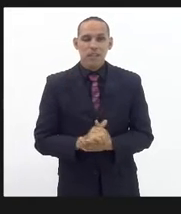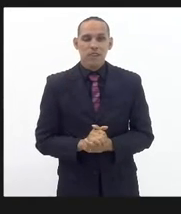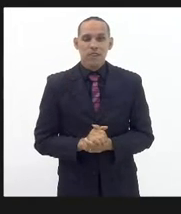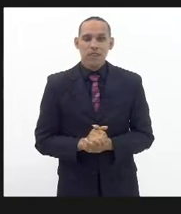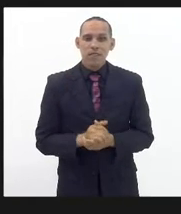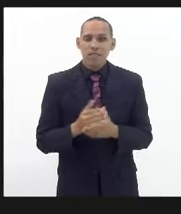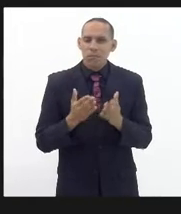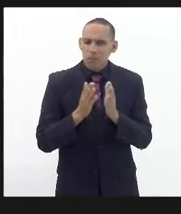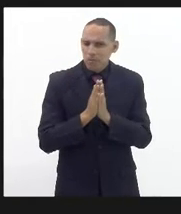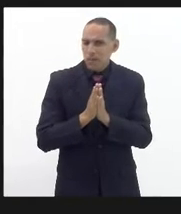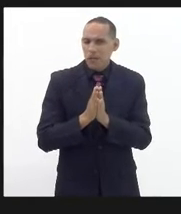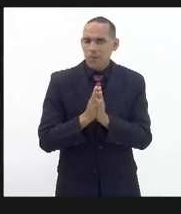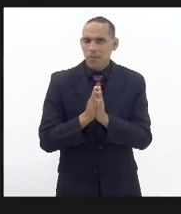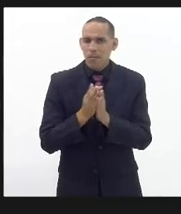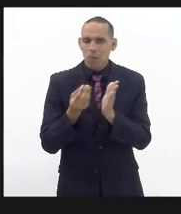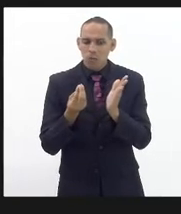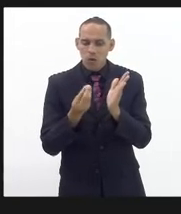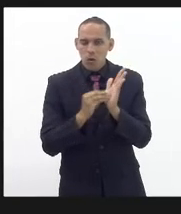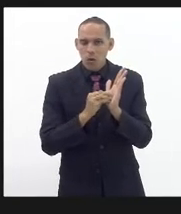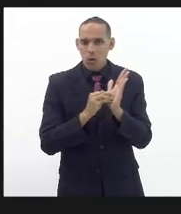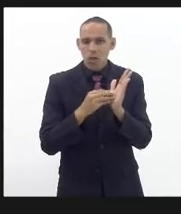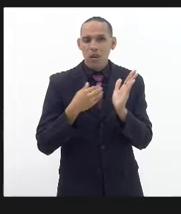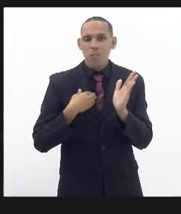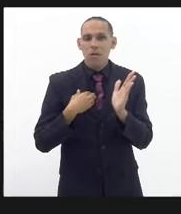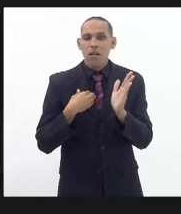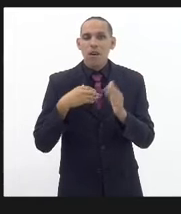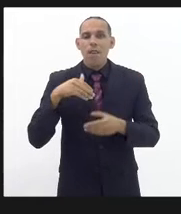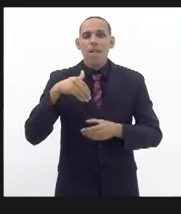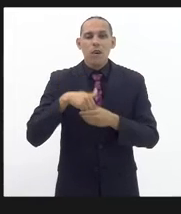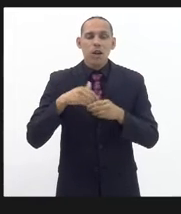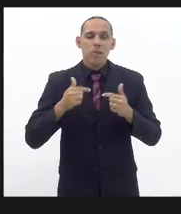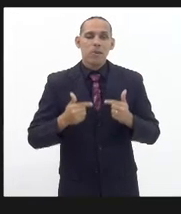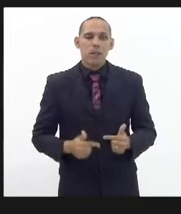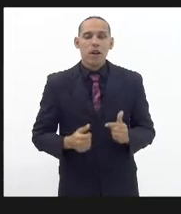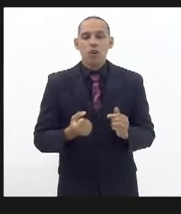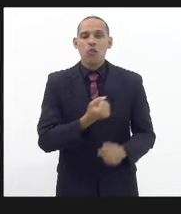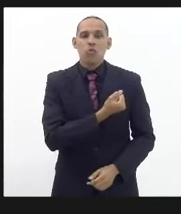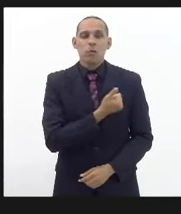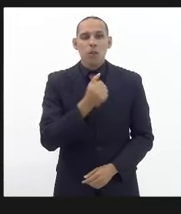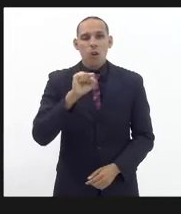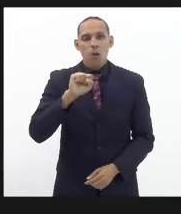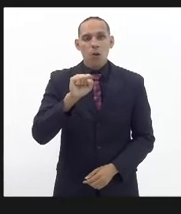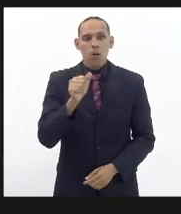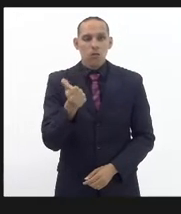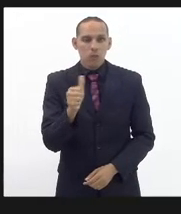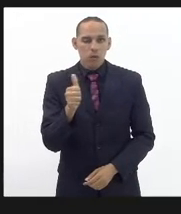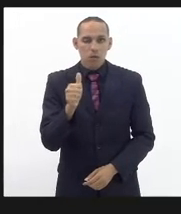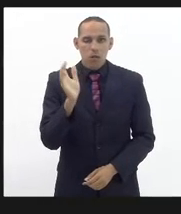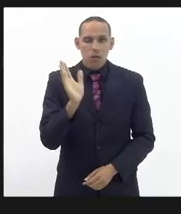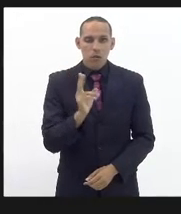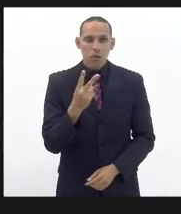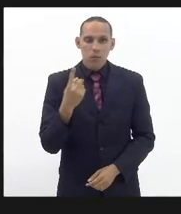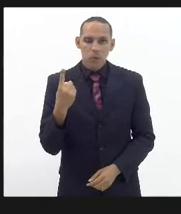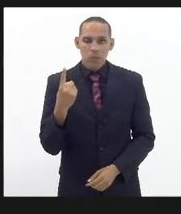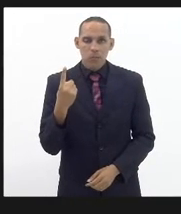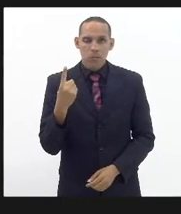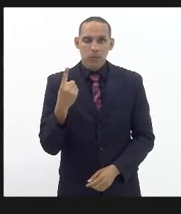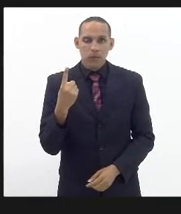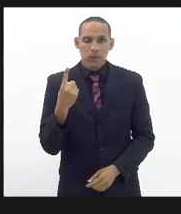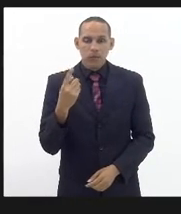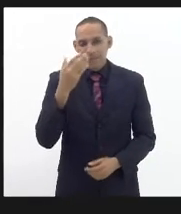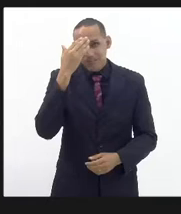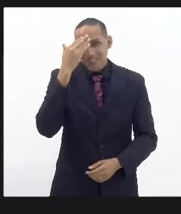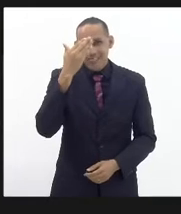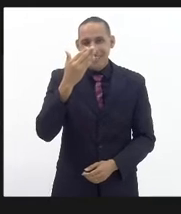Vossa Excelência consignasse meu voto pela abstenção número 811 de 2021.